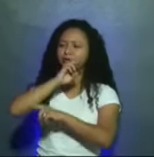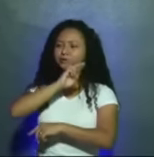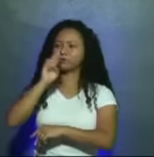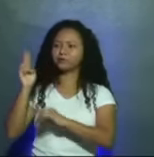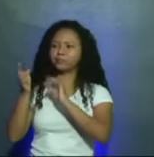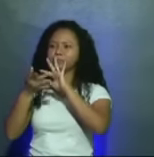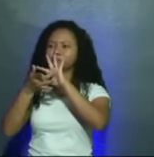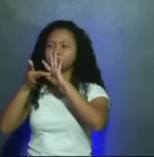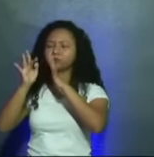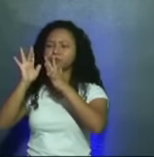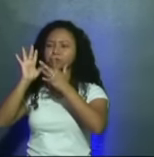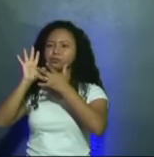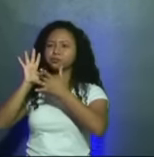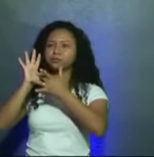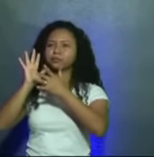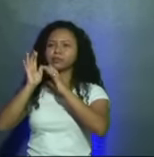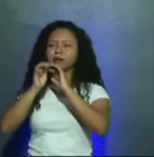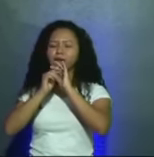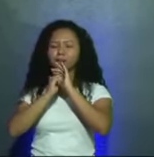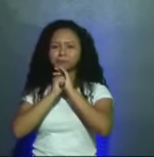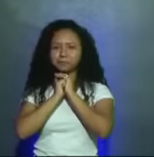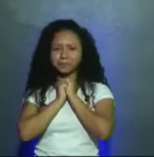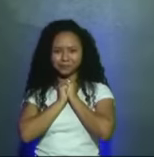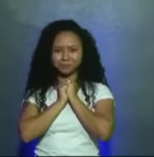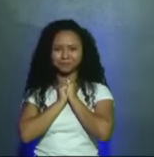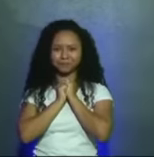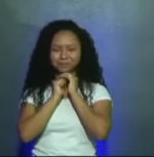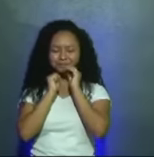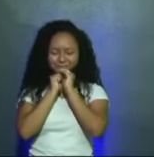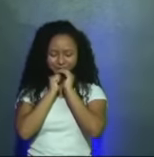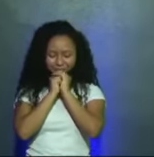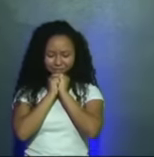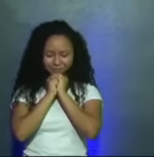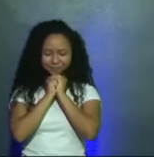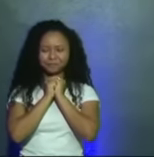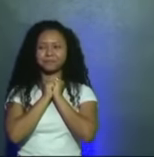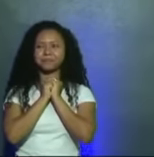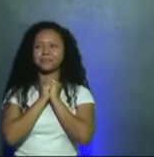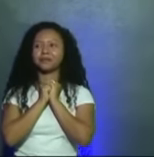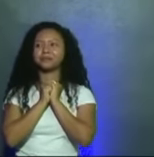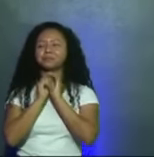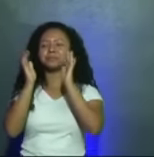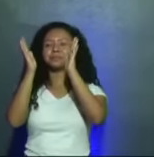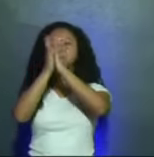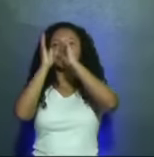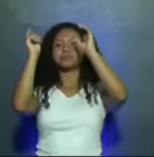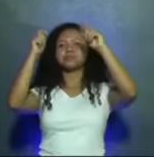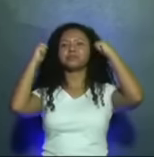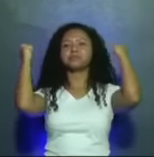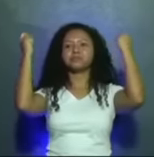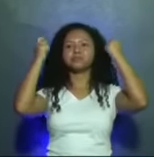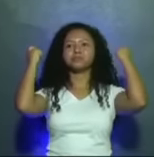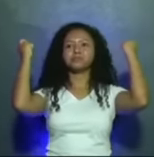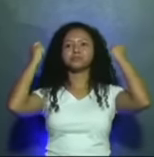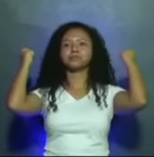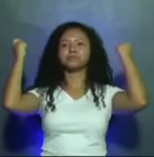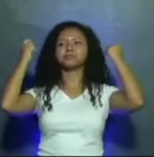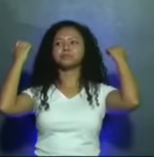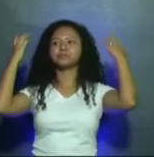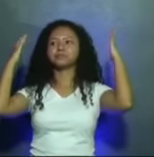nome de Jesus. Amém. Amém. Amém. Aleluia. Obrigada, pastora querida.